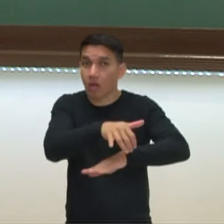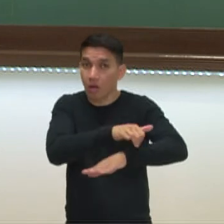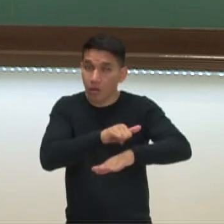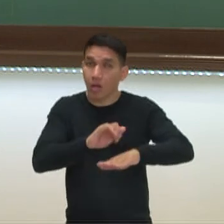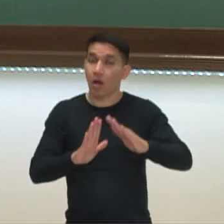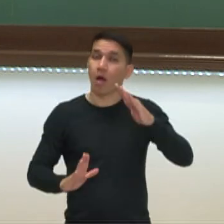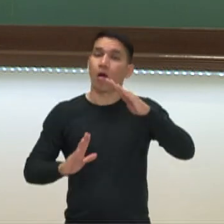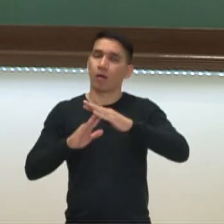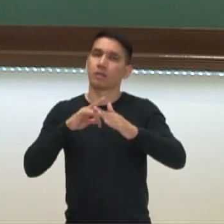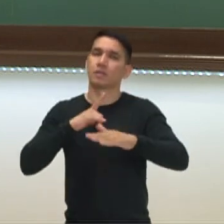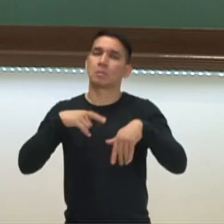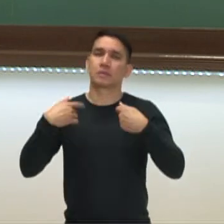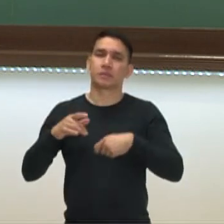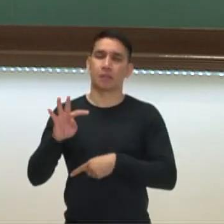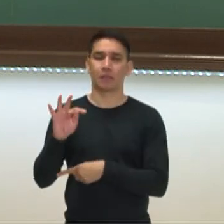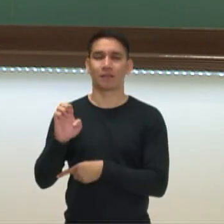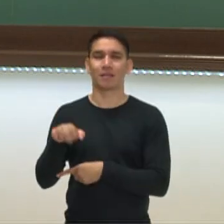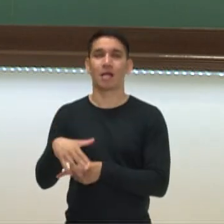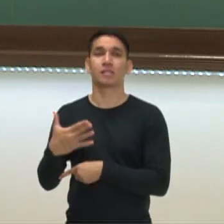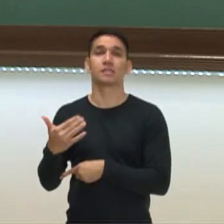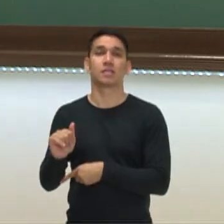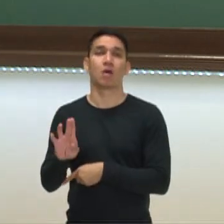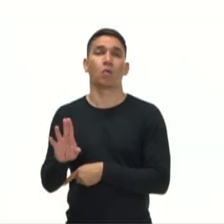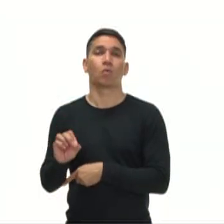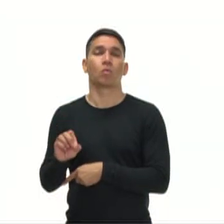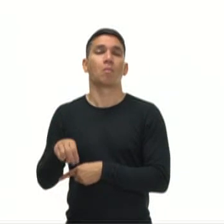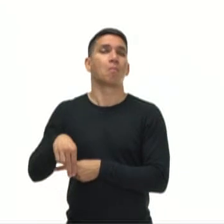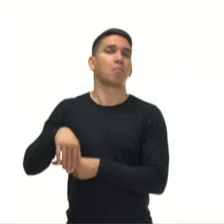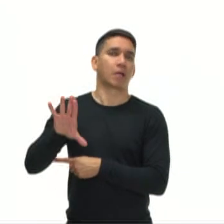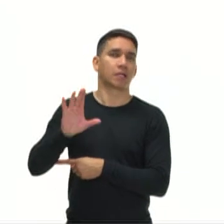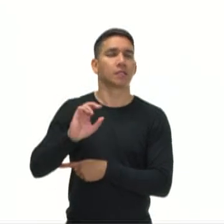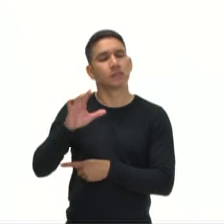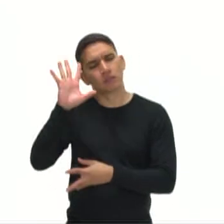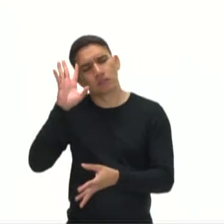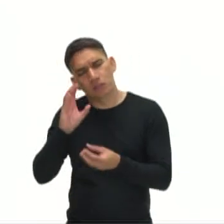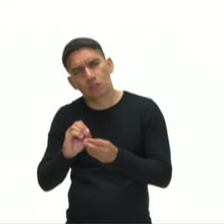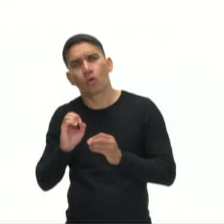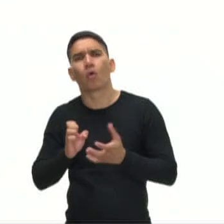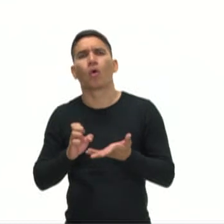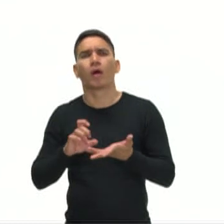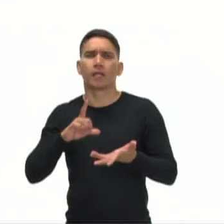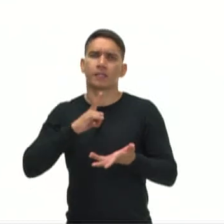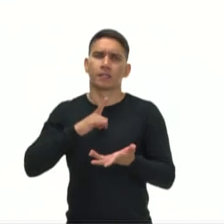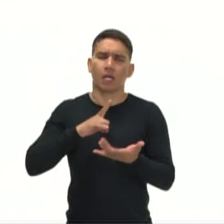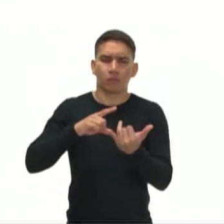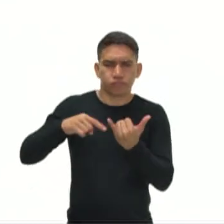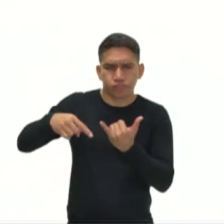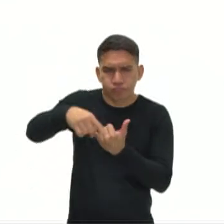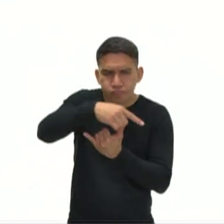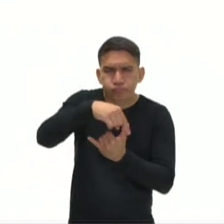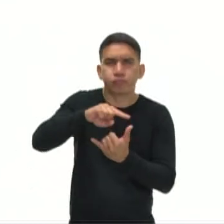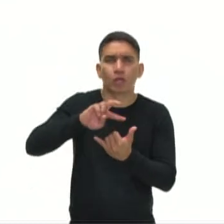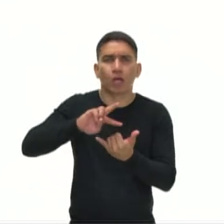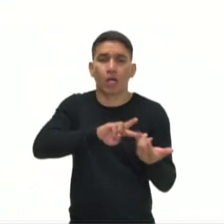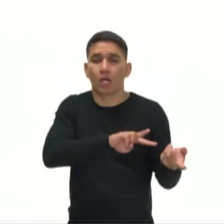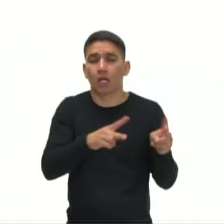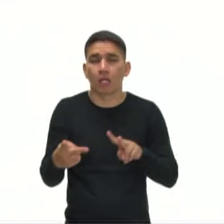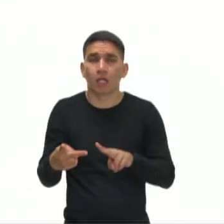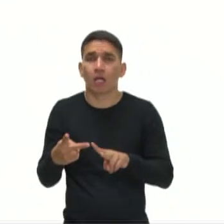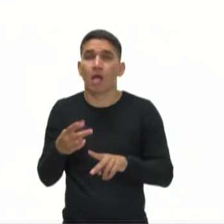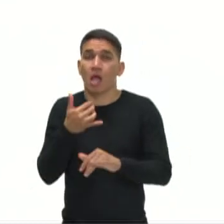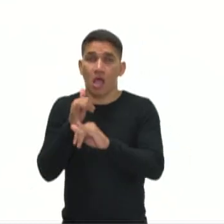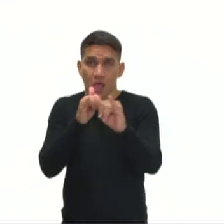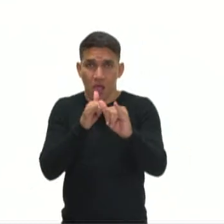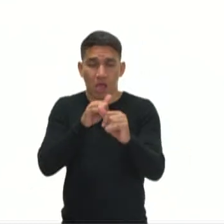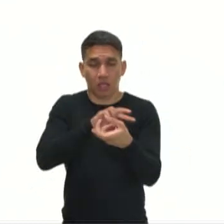tenho que usar mais tensão elétrica, né? Entendemos que um resistor elétrico transforma energia elétrica em energia térmica, como no caso de